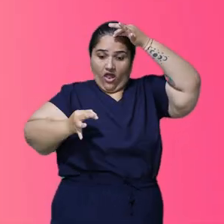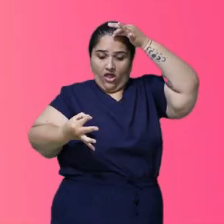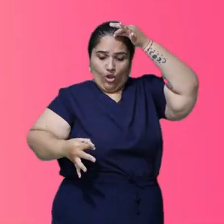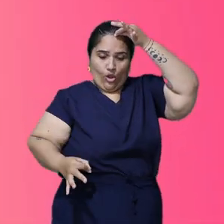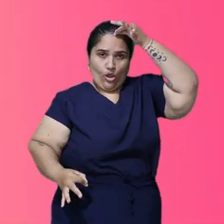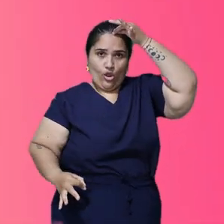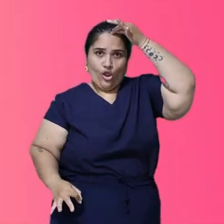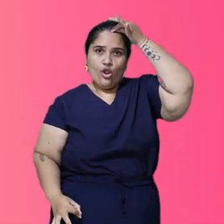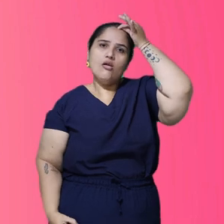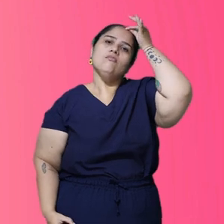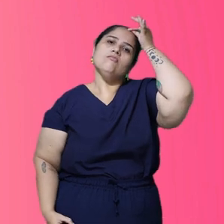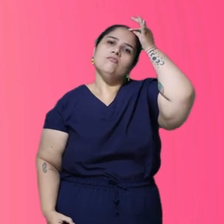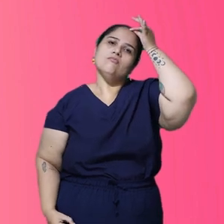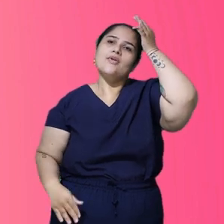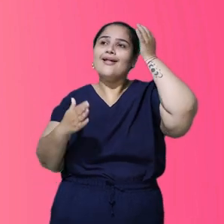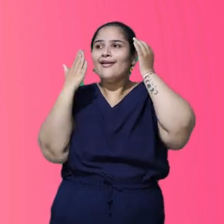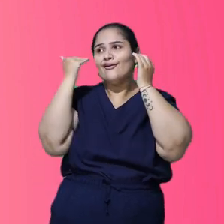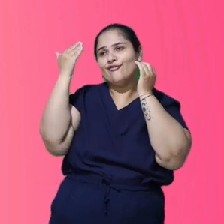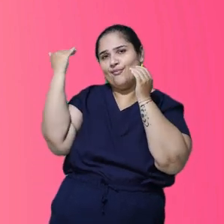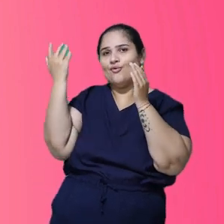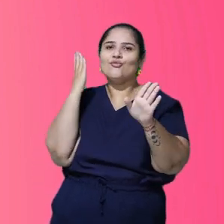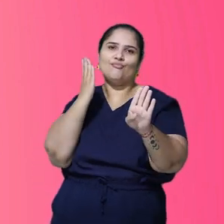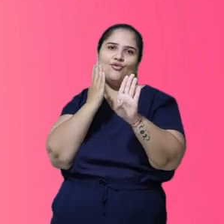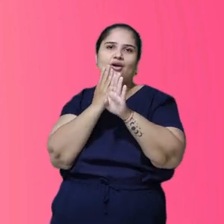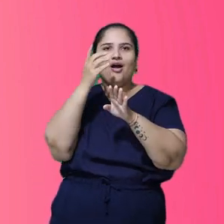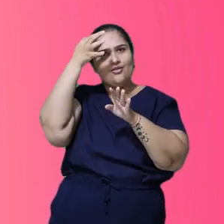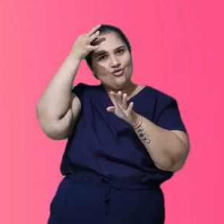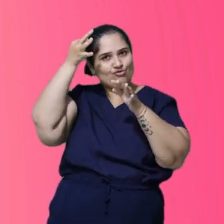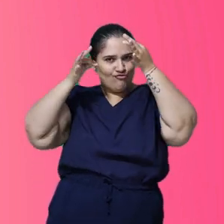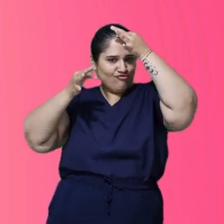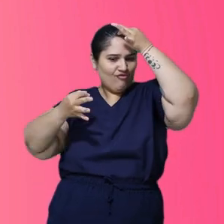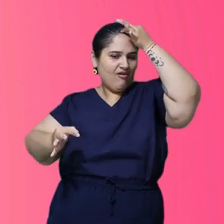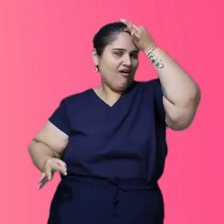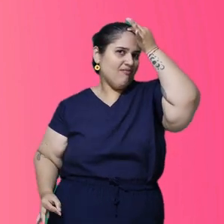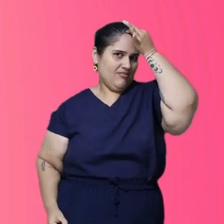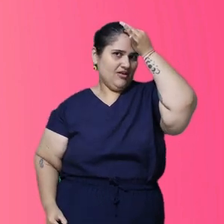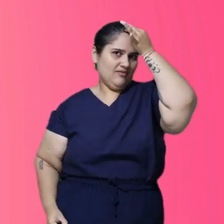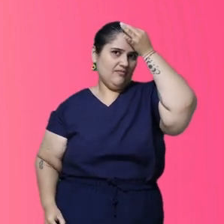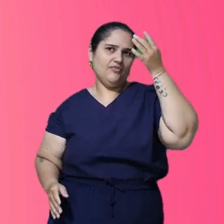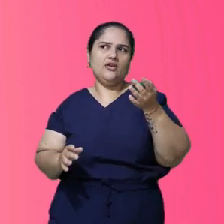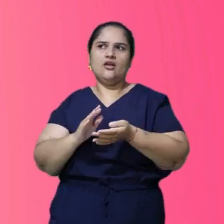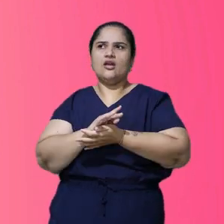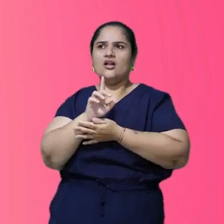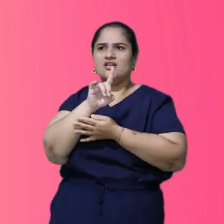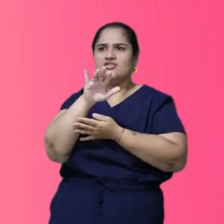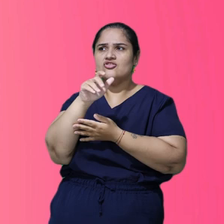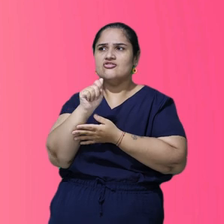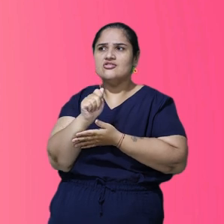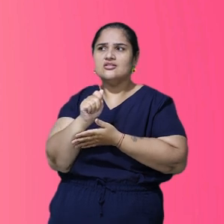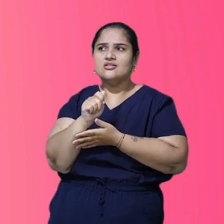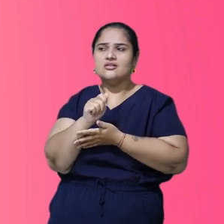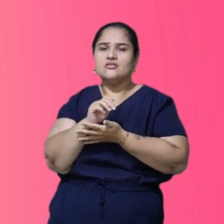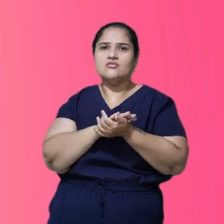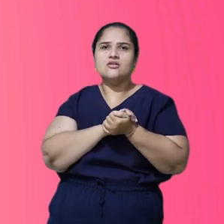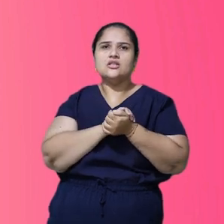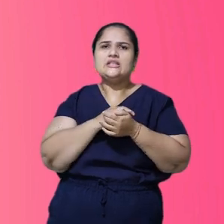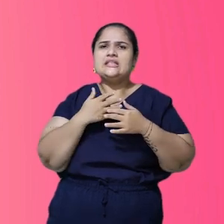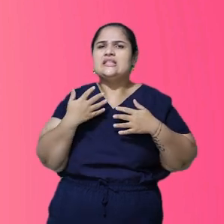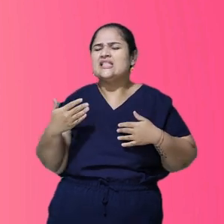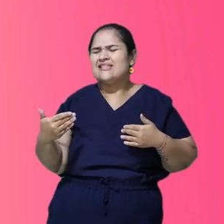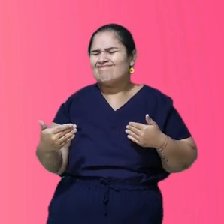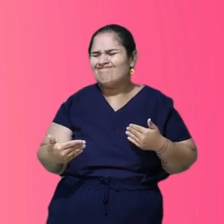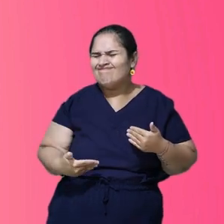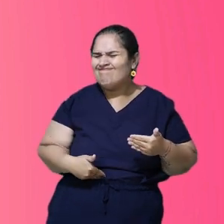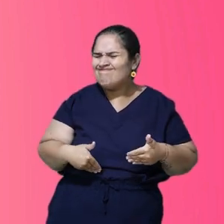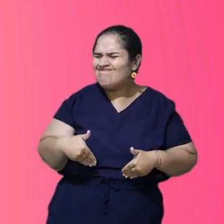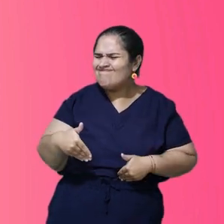famosa pelo cabelo, né? A Nayara sempre teve um cabelo lindo. E aquele dia, tipo assim, foi tão doloroso, tipo, ver